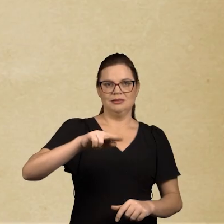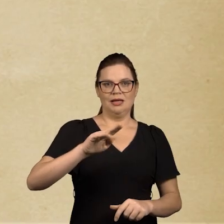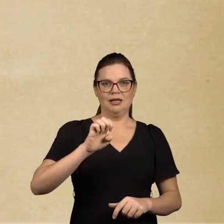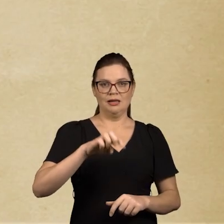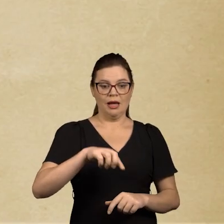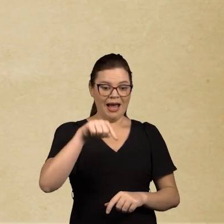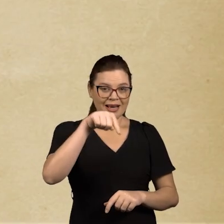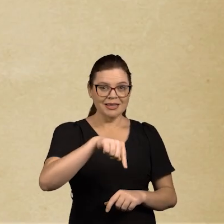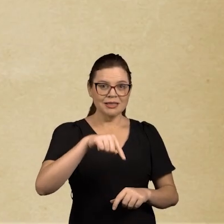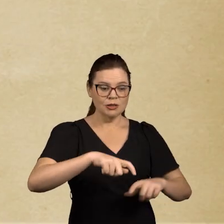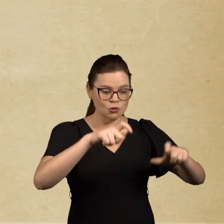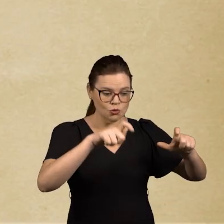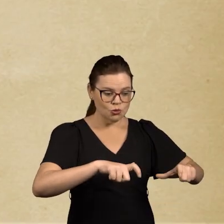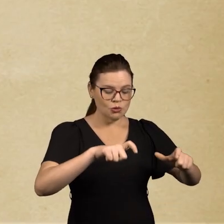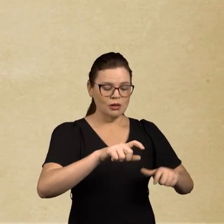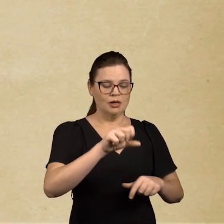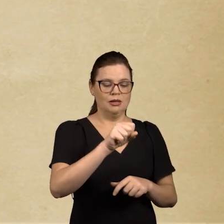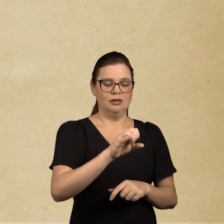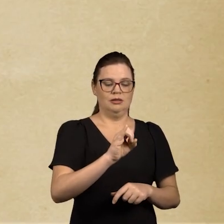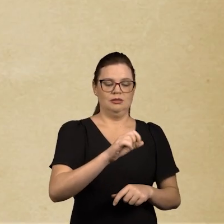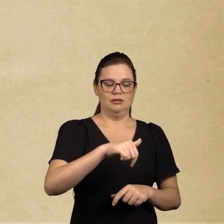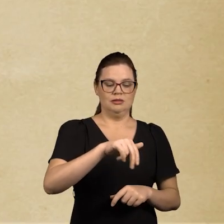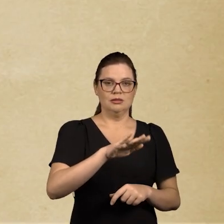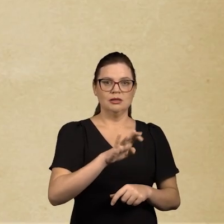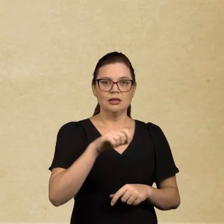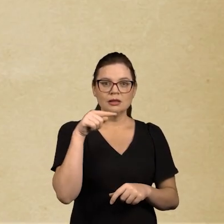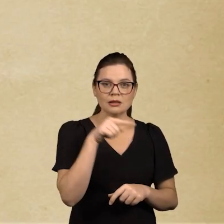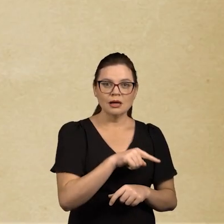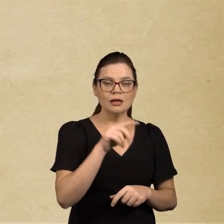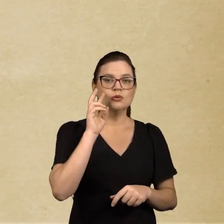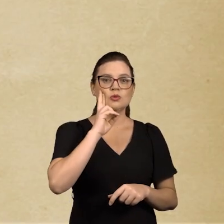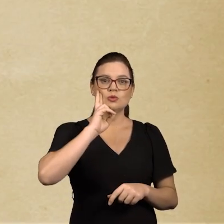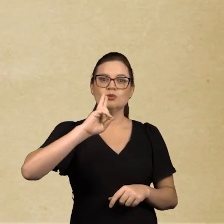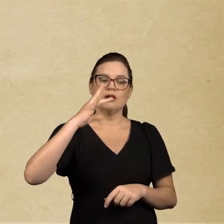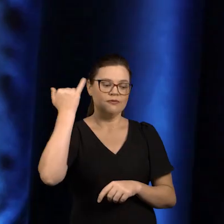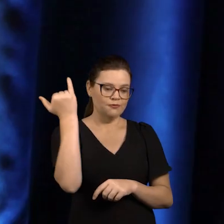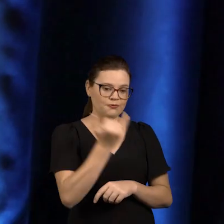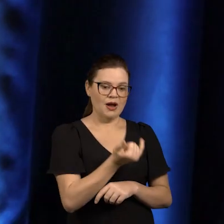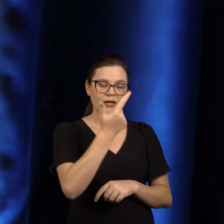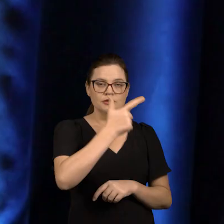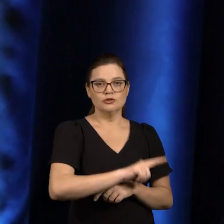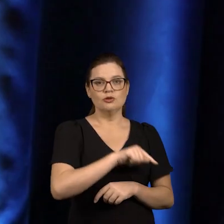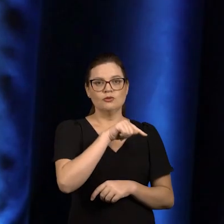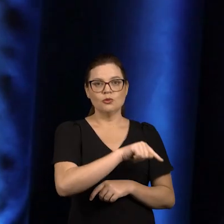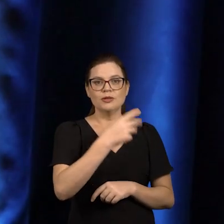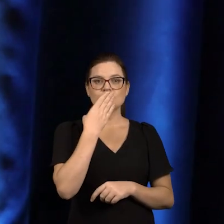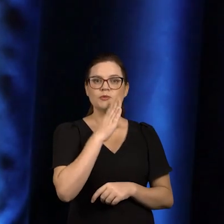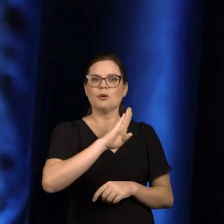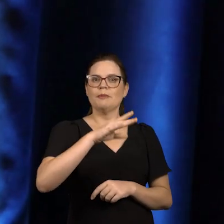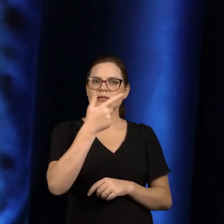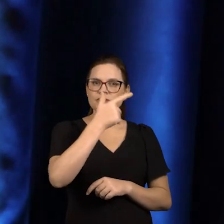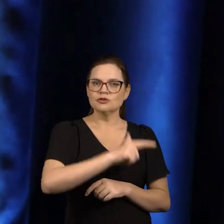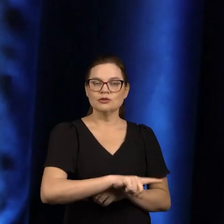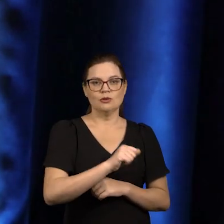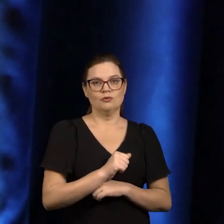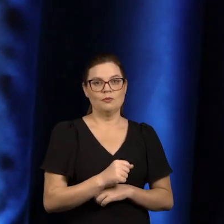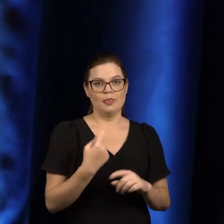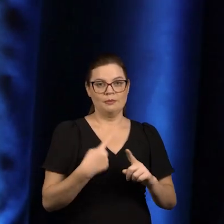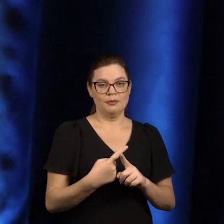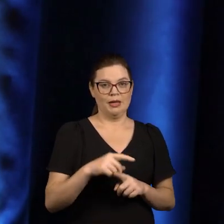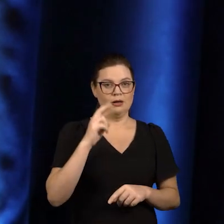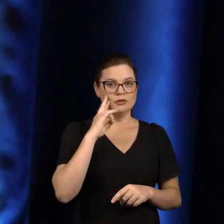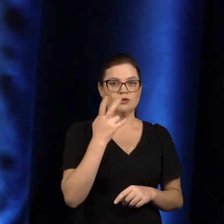né, a sua promessa. E agora a expressão de Deus já não é te levarei,